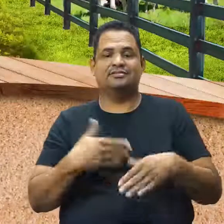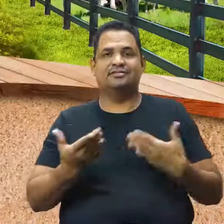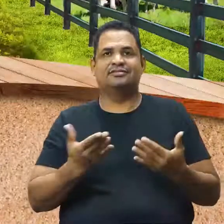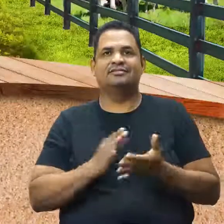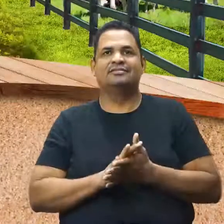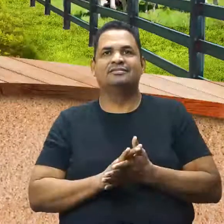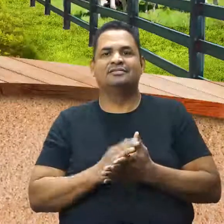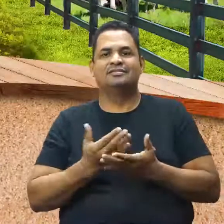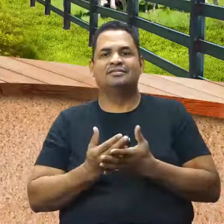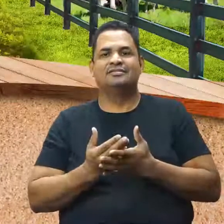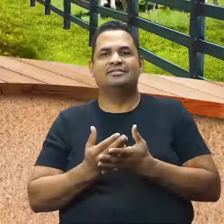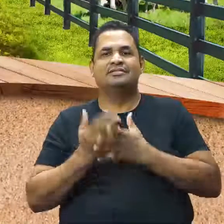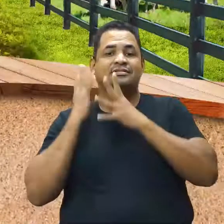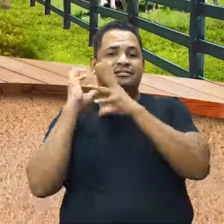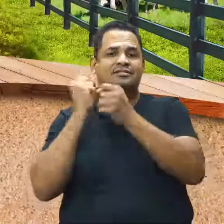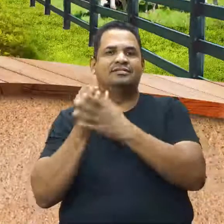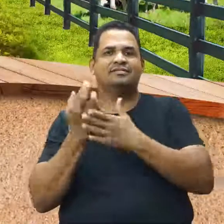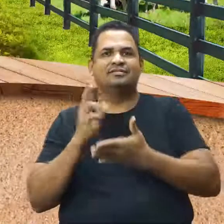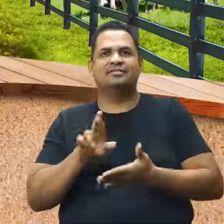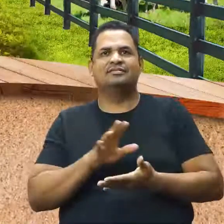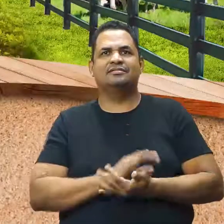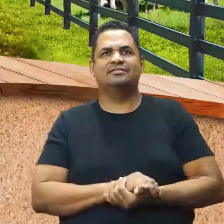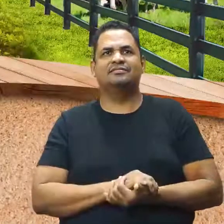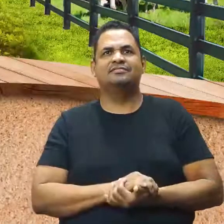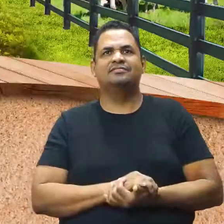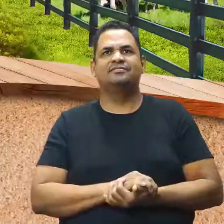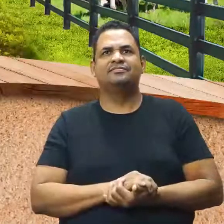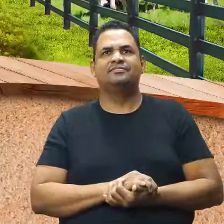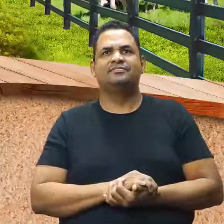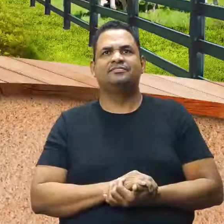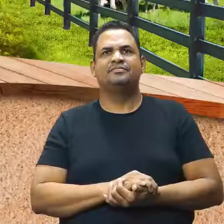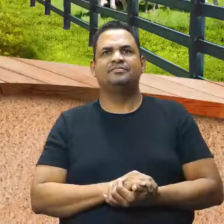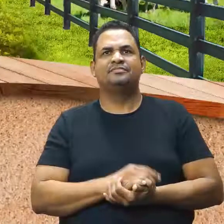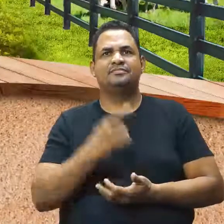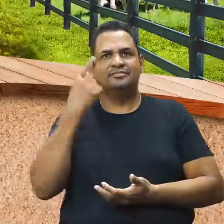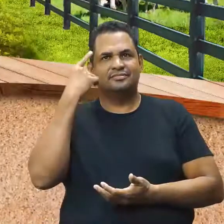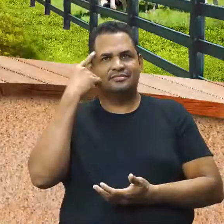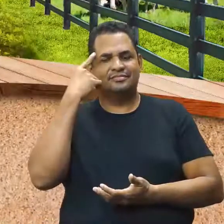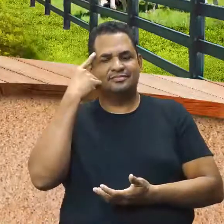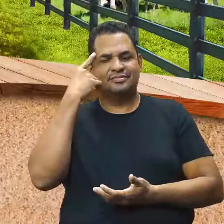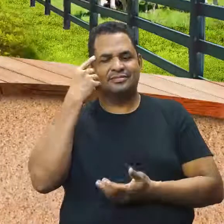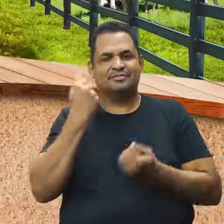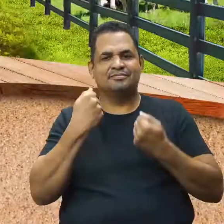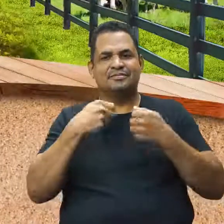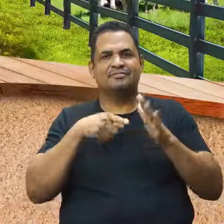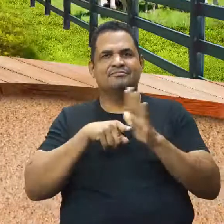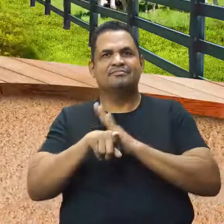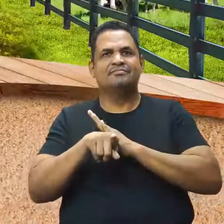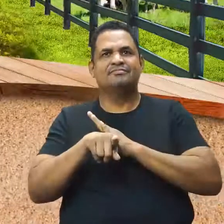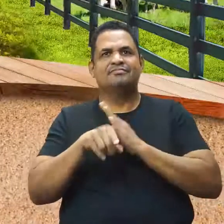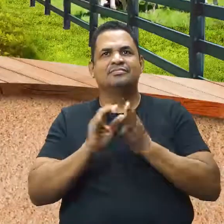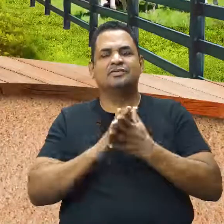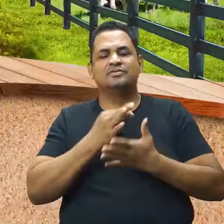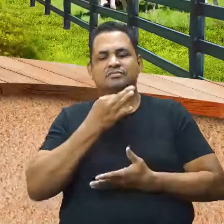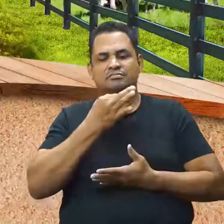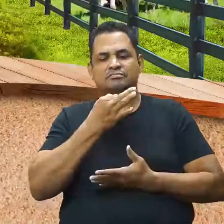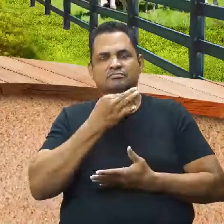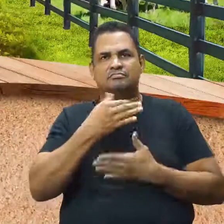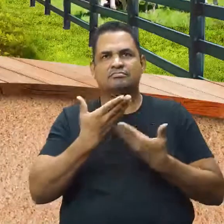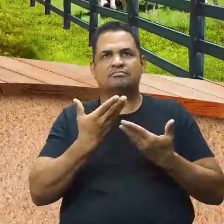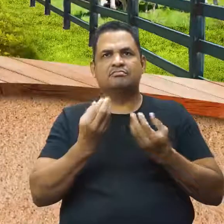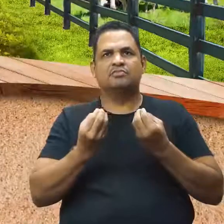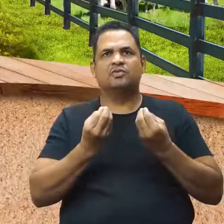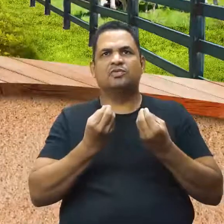Revisão de recuperação. Sâmio, não, eu tô pensando se eu posso perguntar. Mas vamos supor,